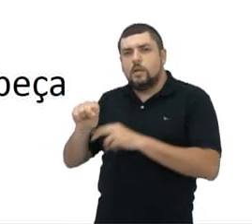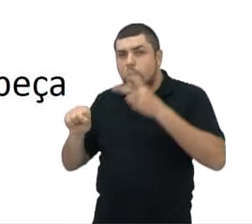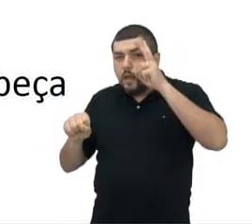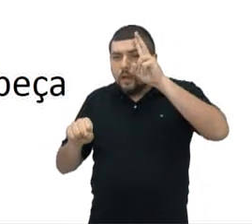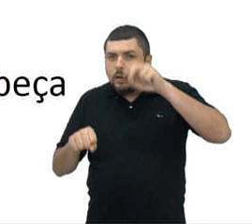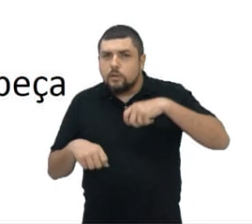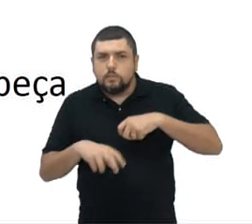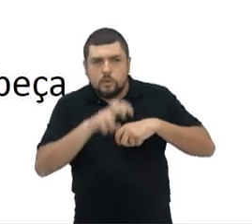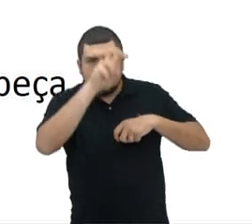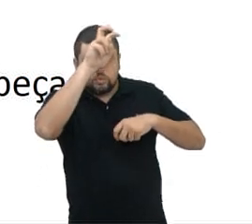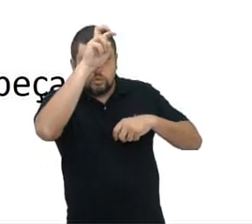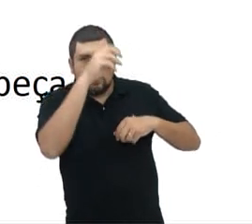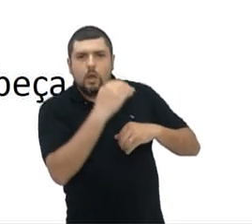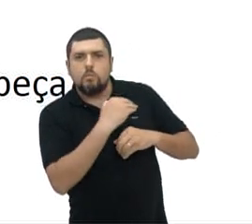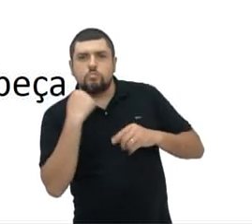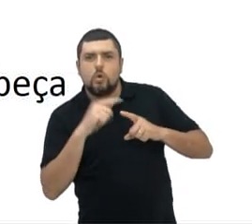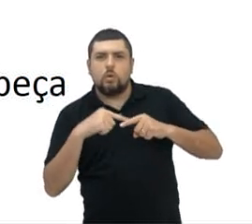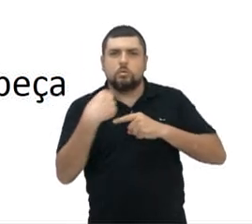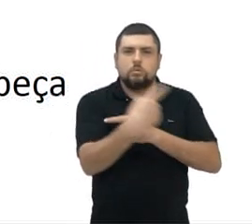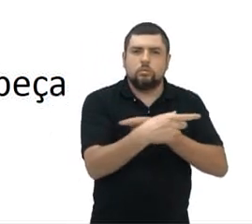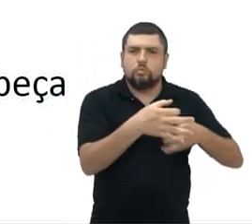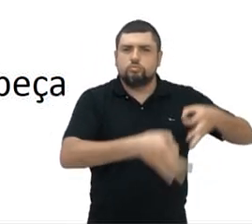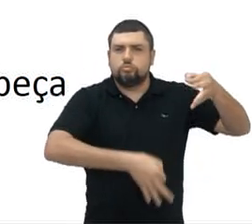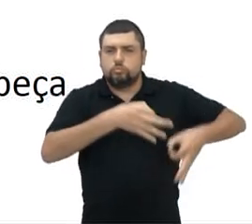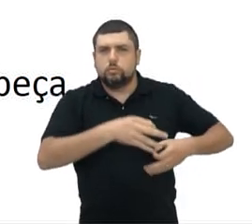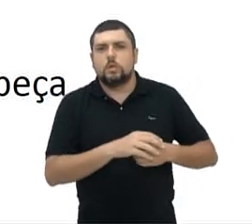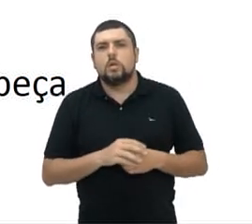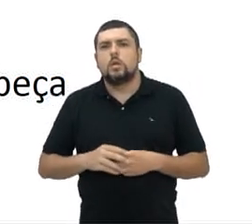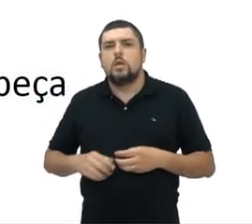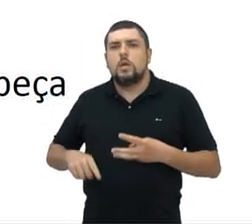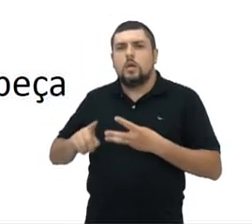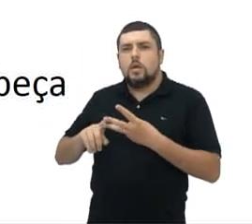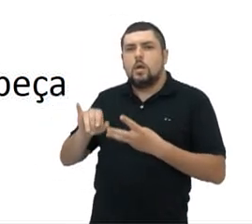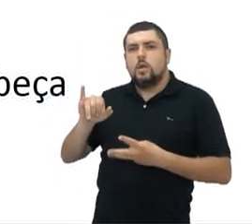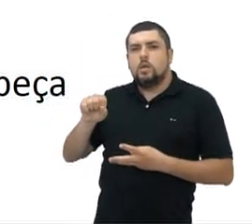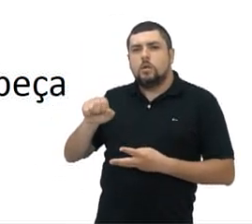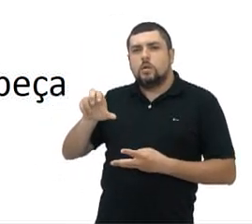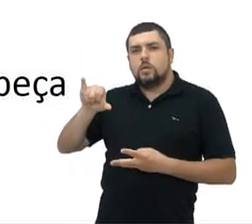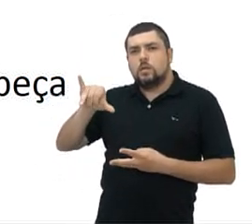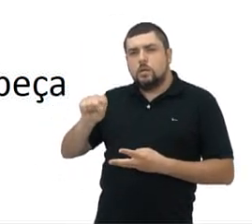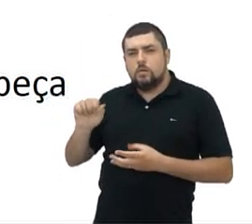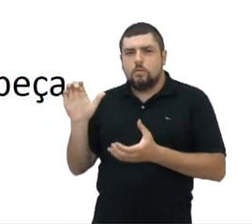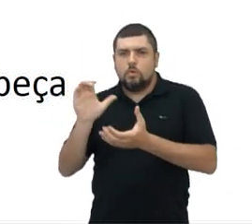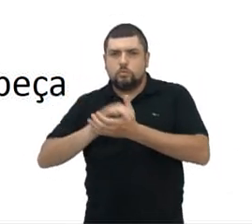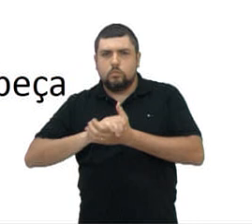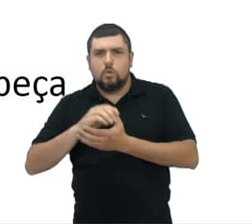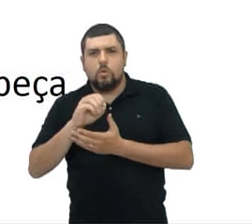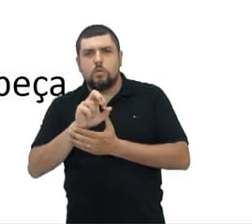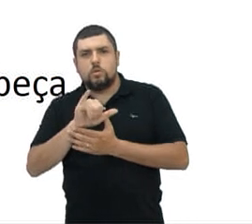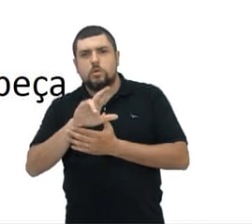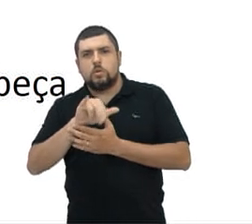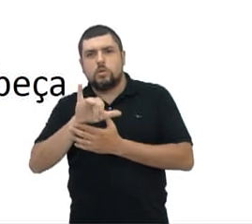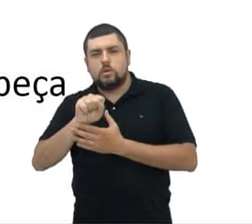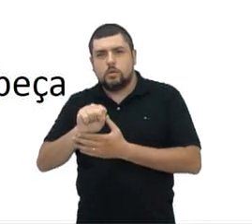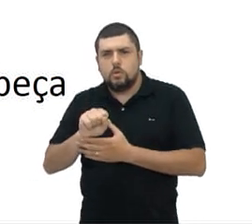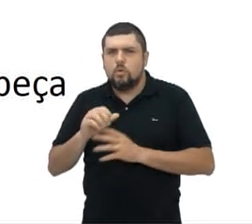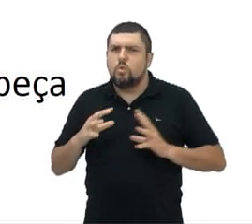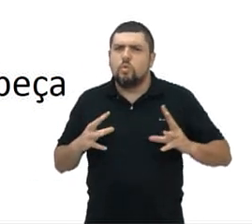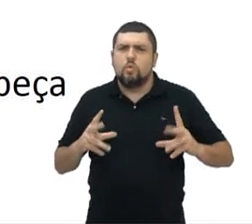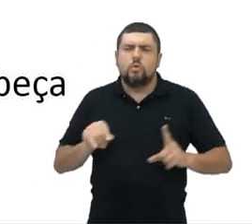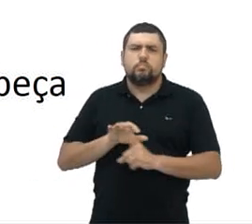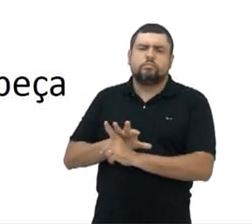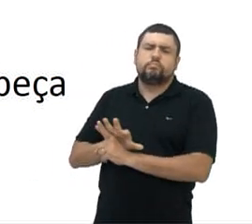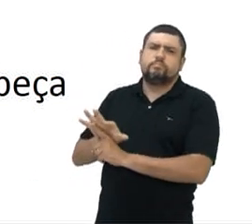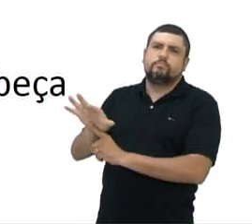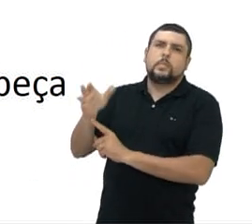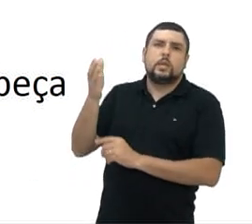rei dos mortos? É o deus da morte. Ísis, a rainha, a esposa de Osíris, deusa querida por todos, né?